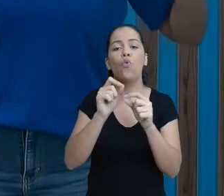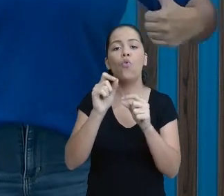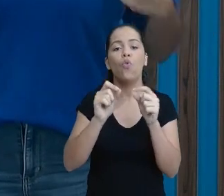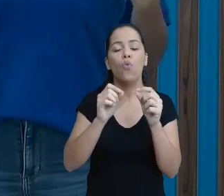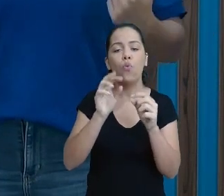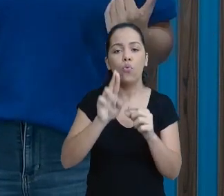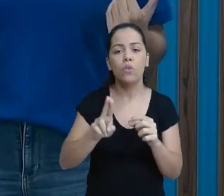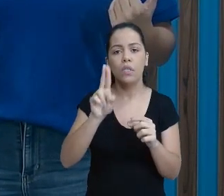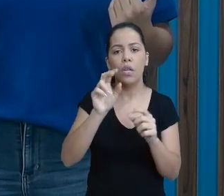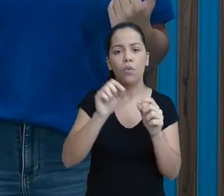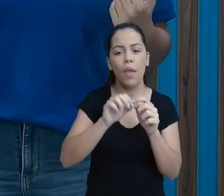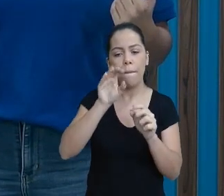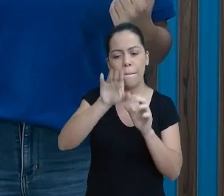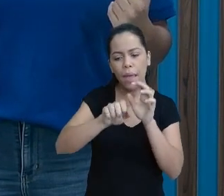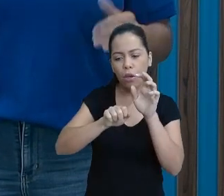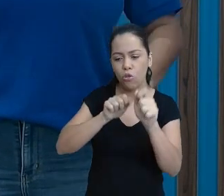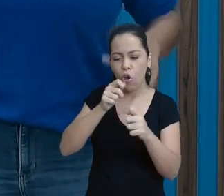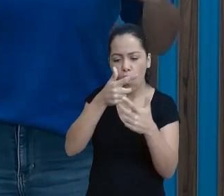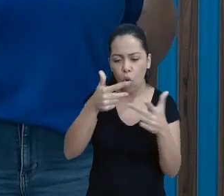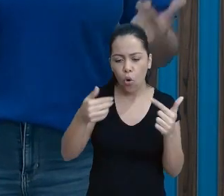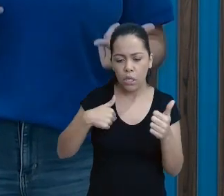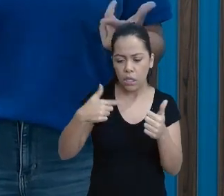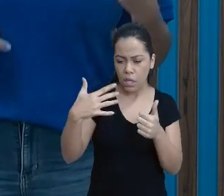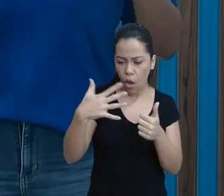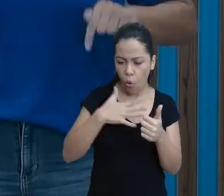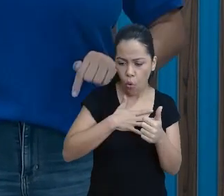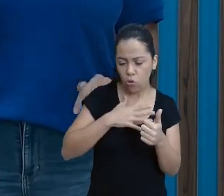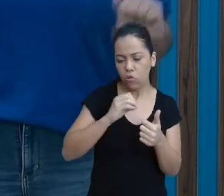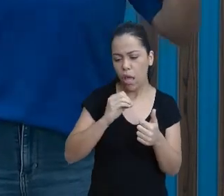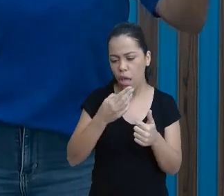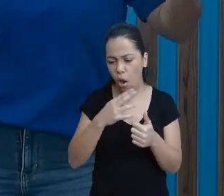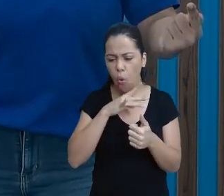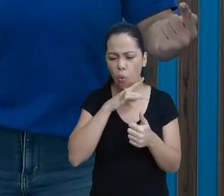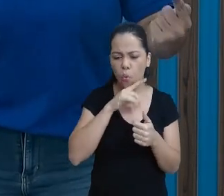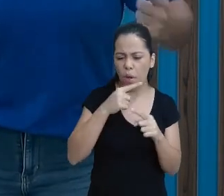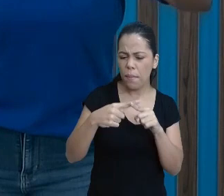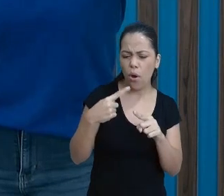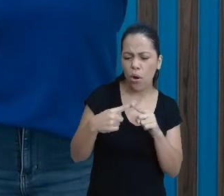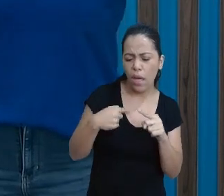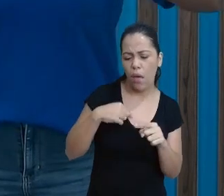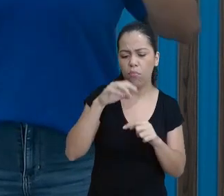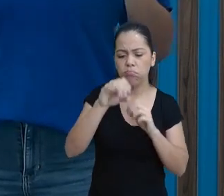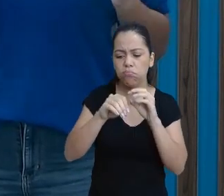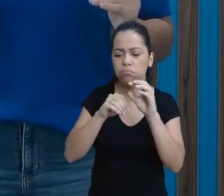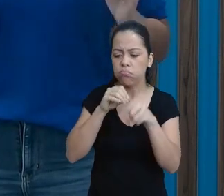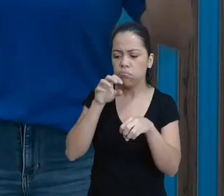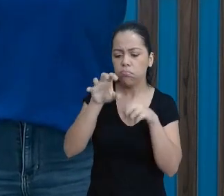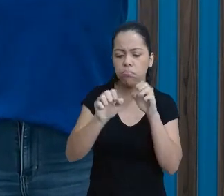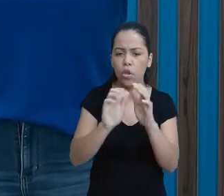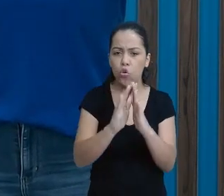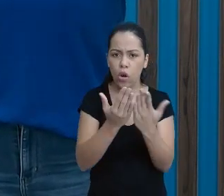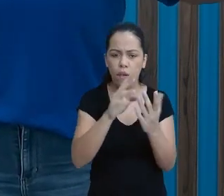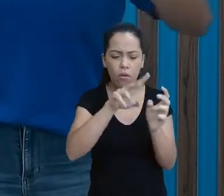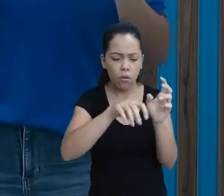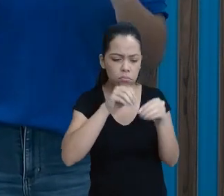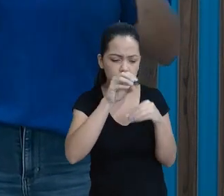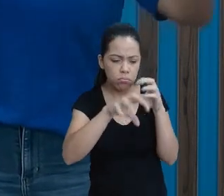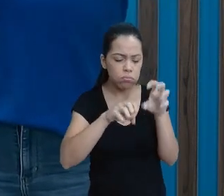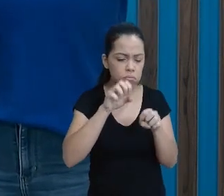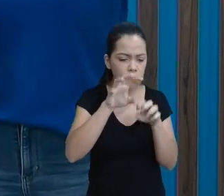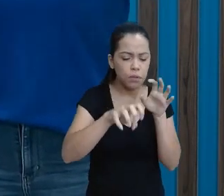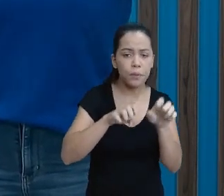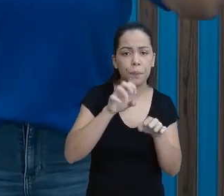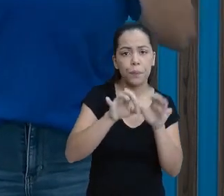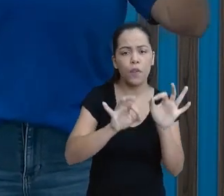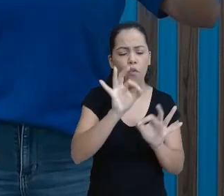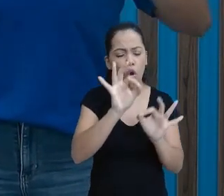eu achei do texto. Eu achei bom? Eu achei ruim? Por quê? E aí eu vou organizar. Nessa organização,